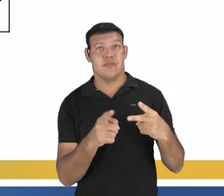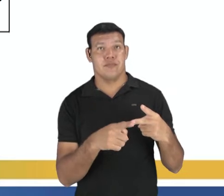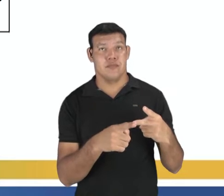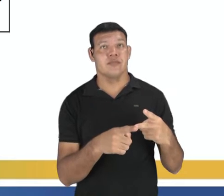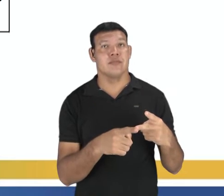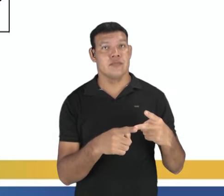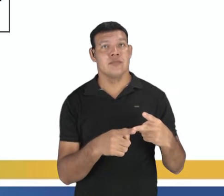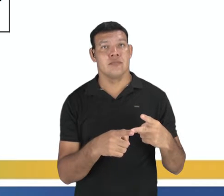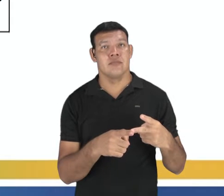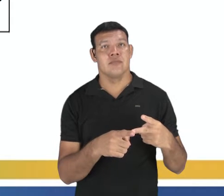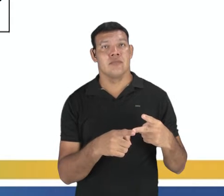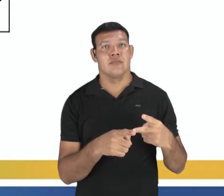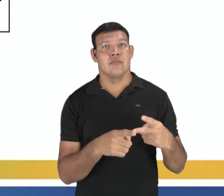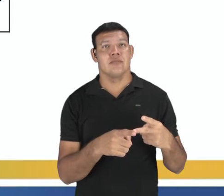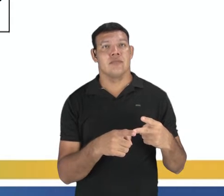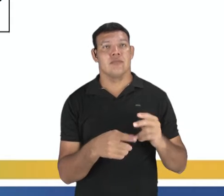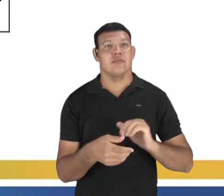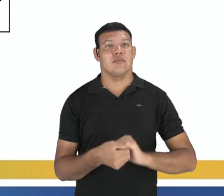tivermos